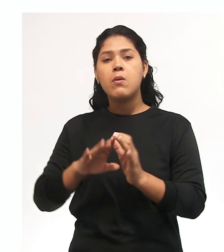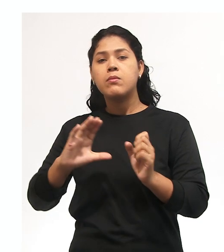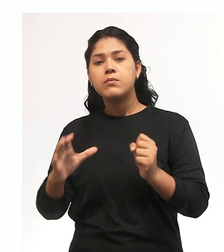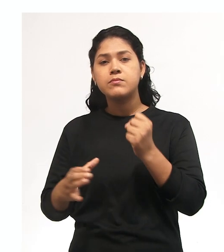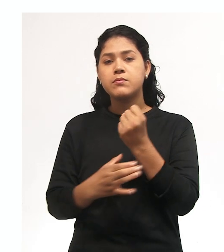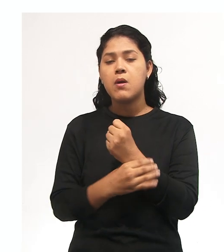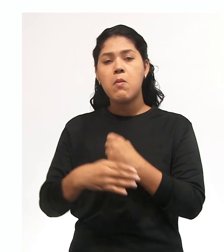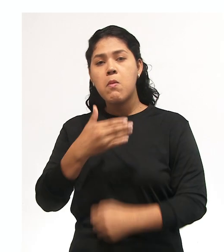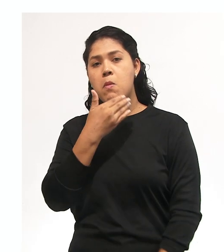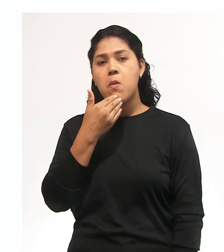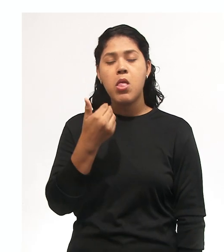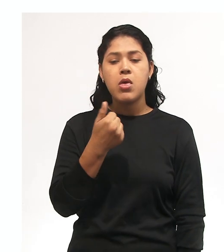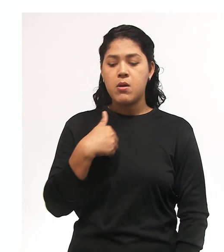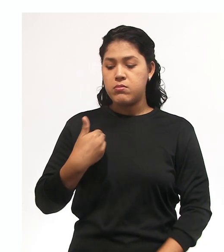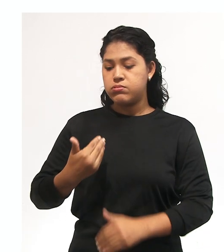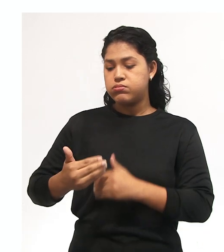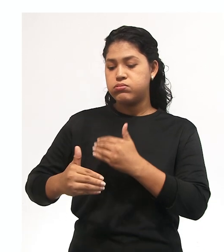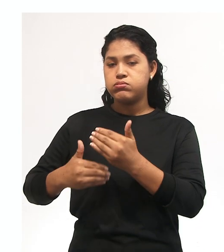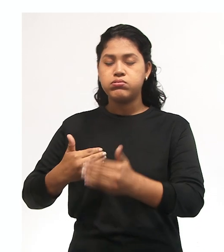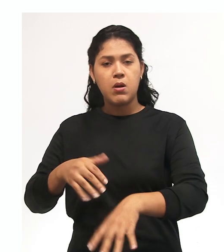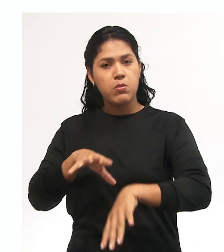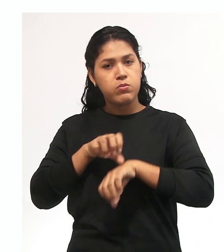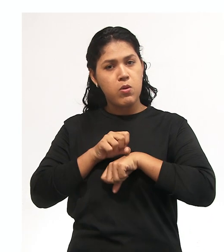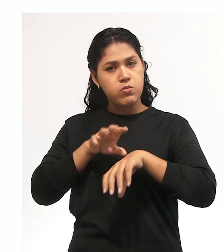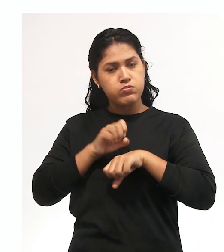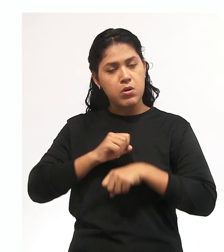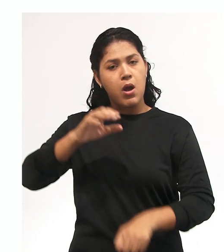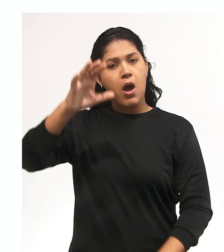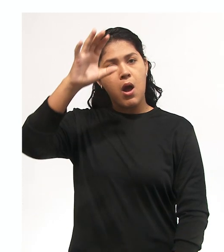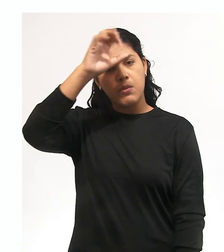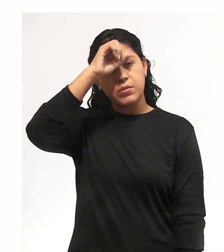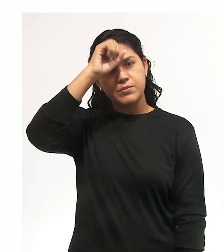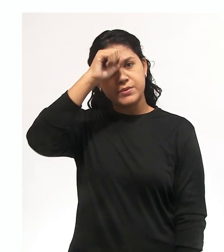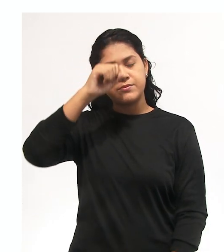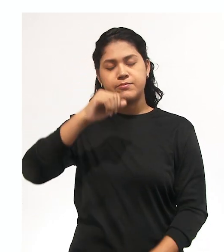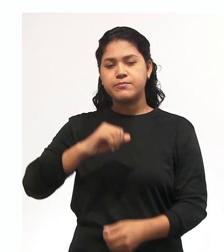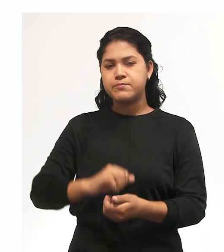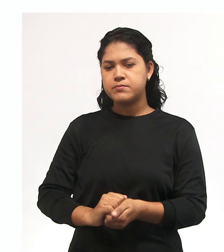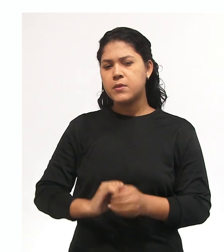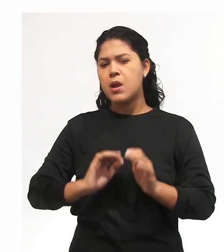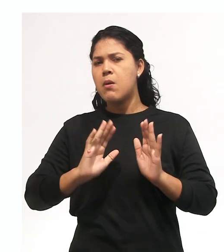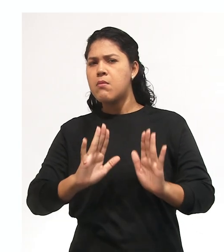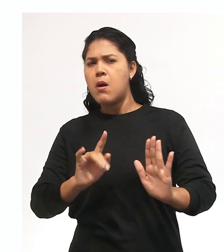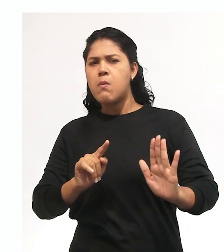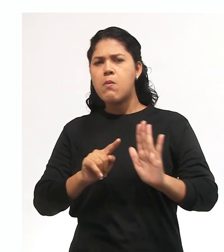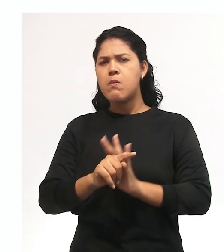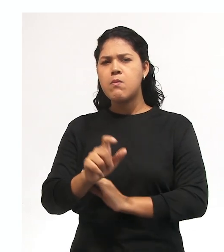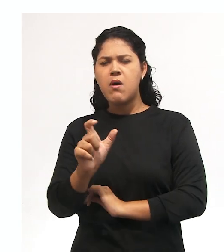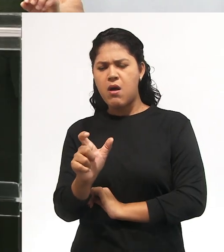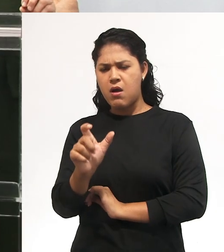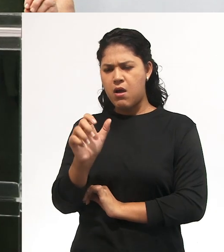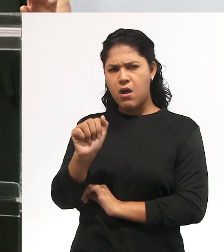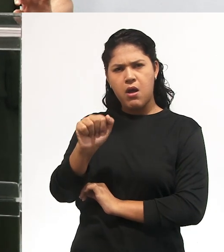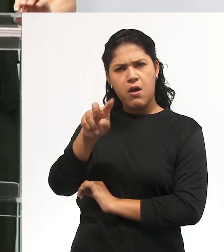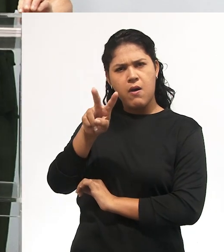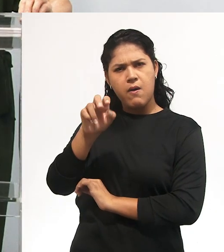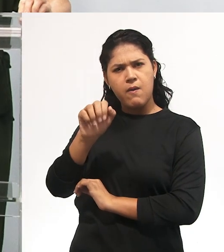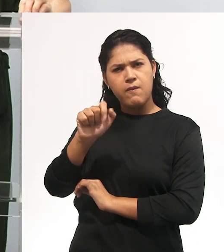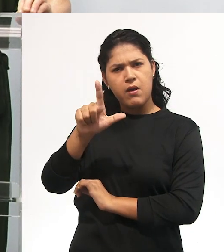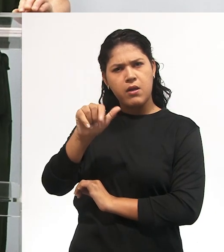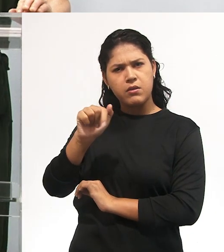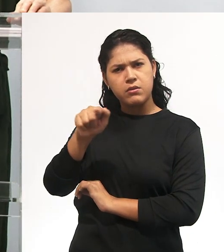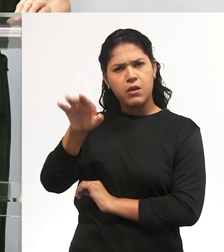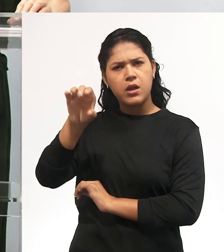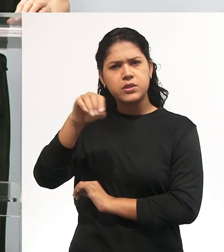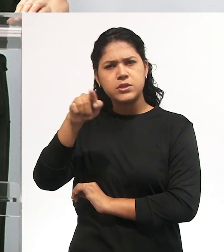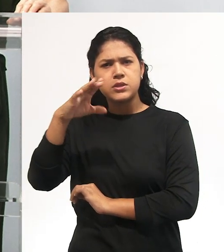garantir a melhoria do processo de aprendizagem. Mas tratar de avaliação. Sempre